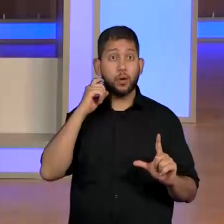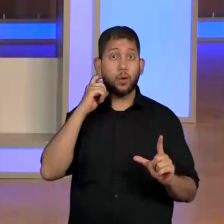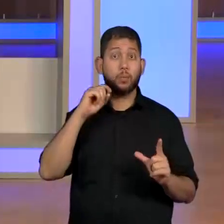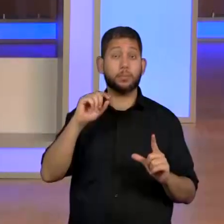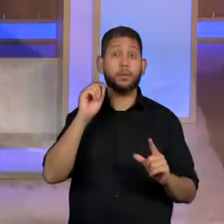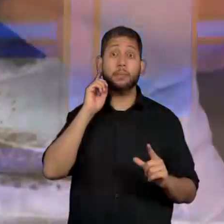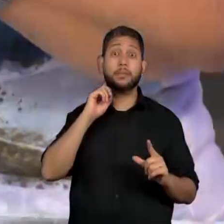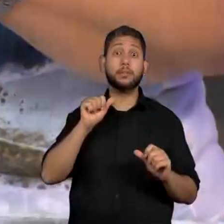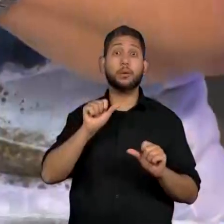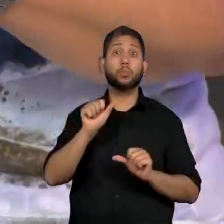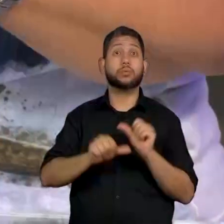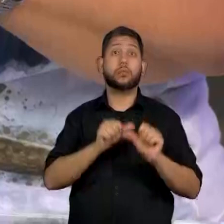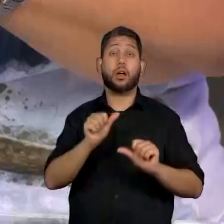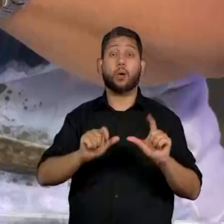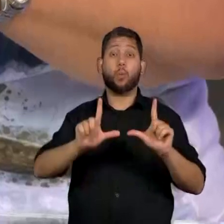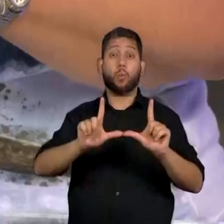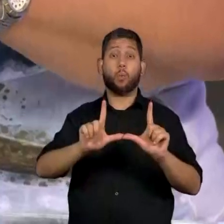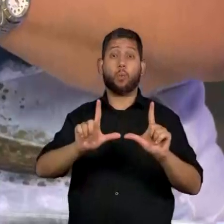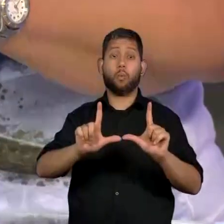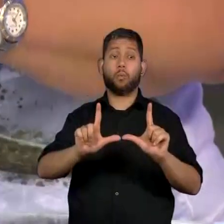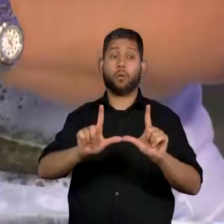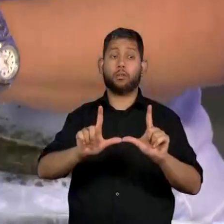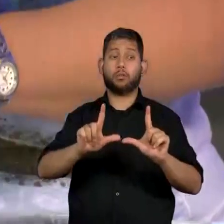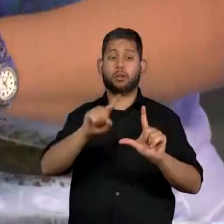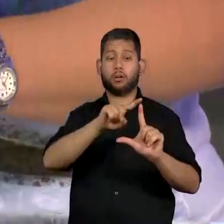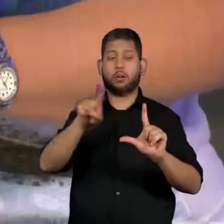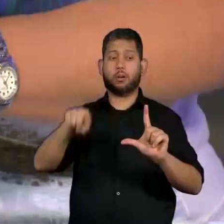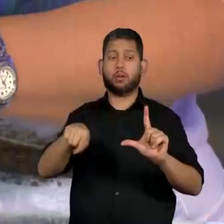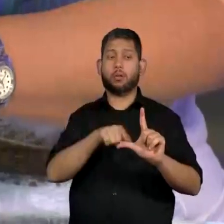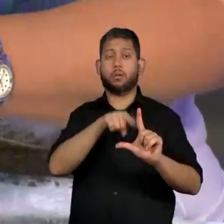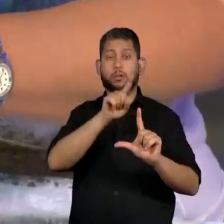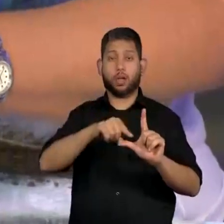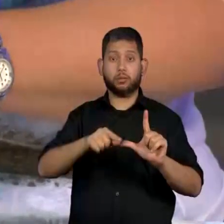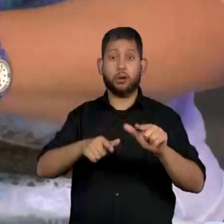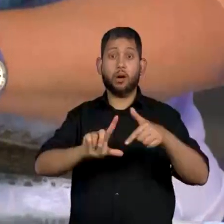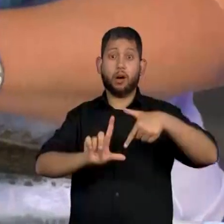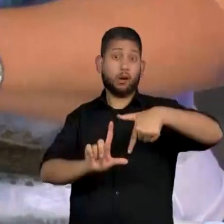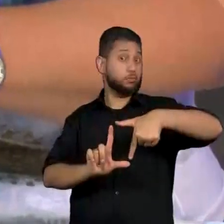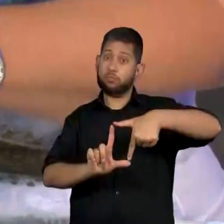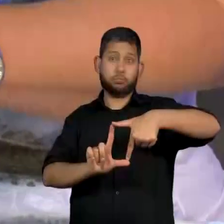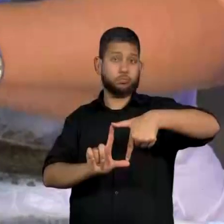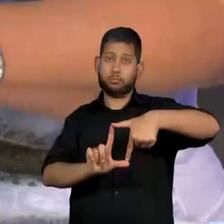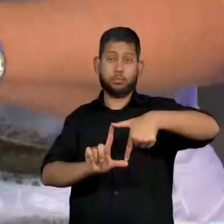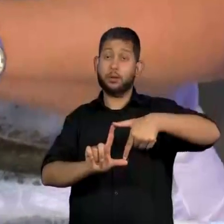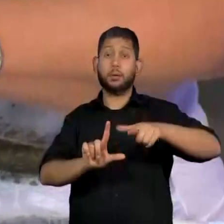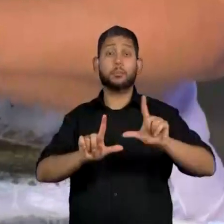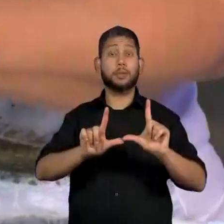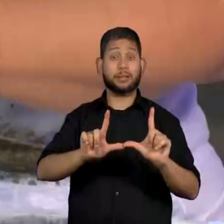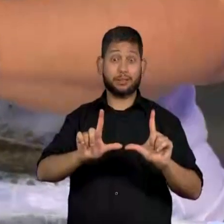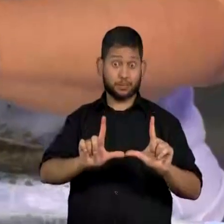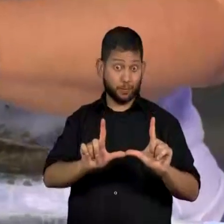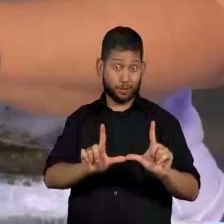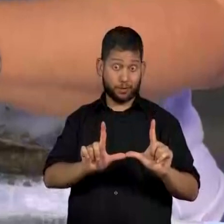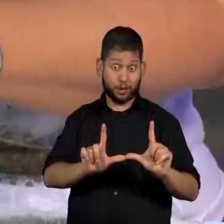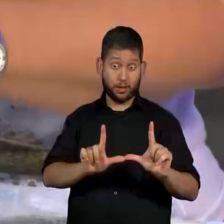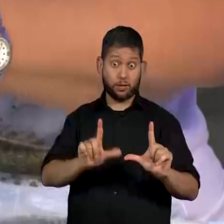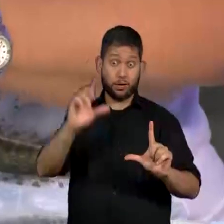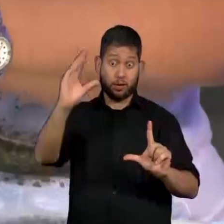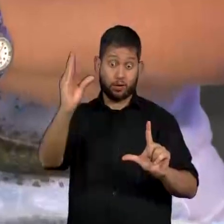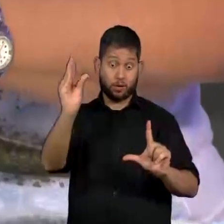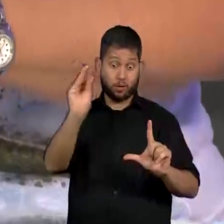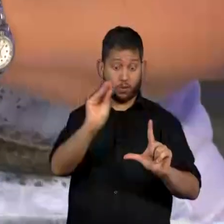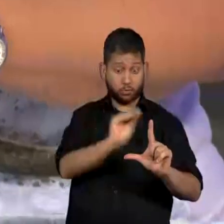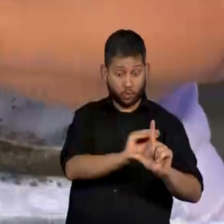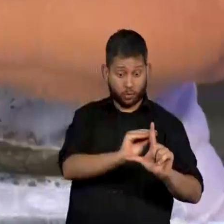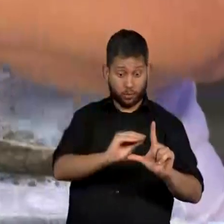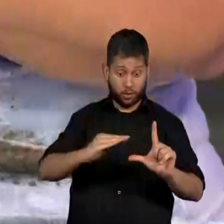ela num quadrado para transformar ela no quadrado tem que juntar essa dobra esse lado menor aqui nesse lado maior